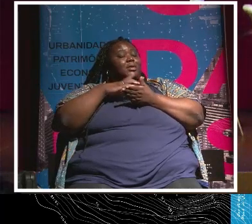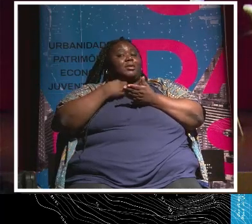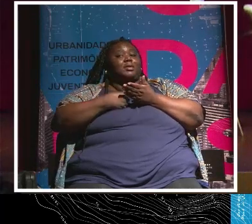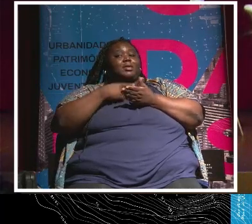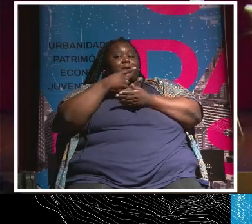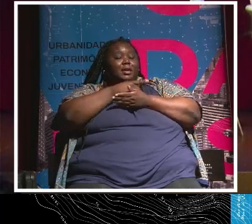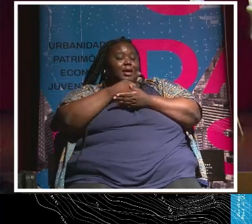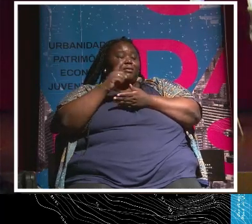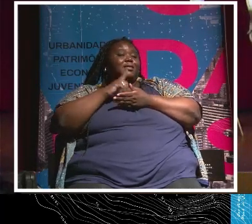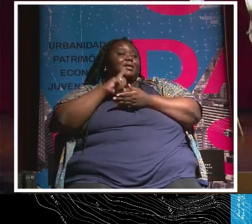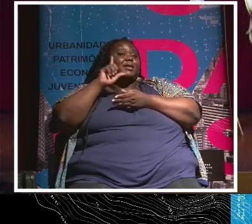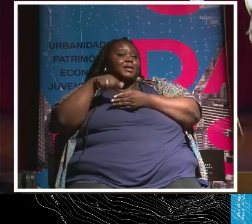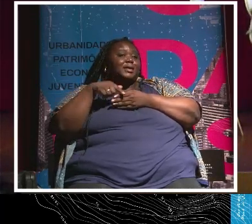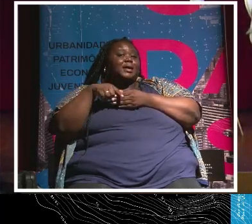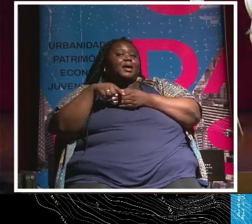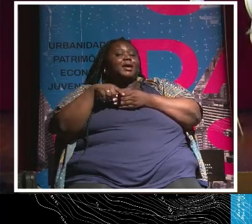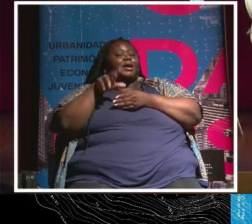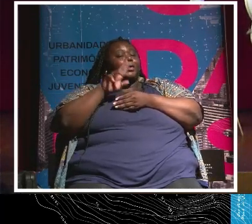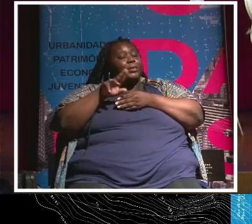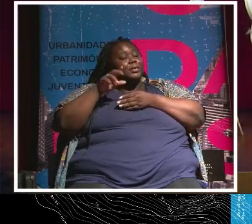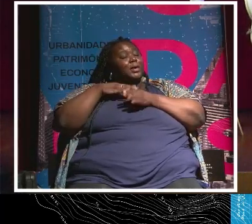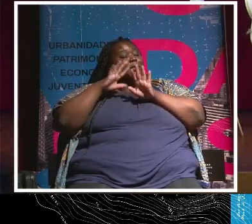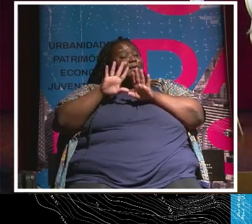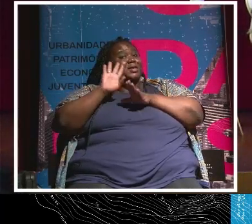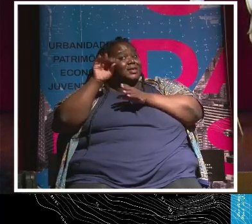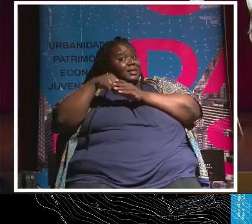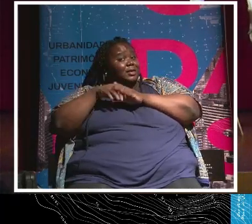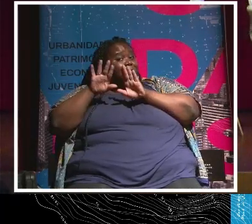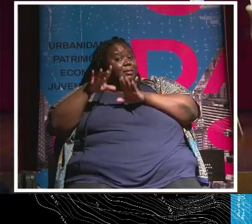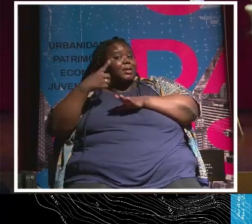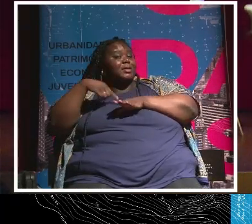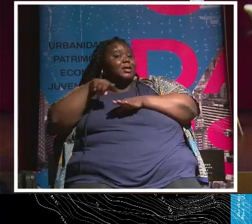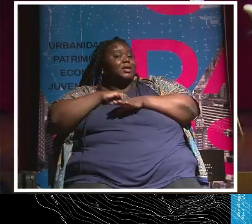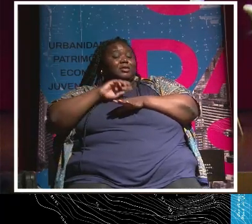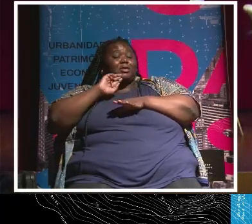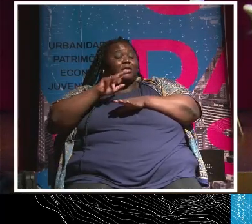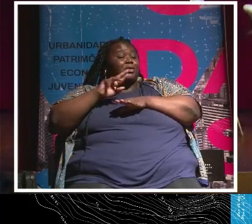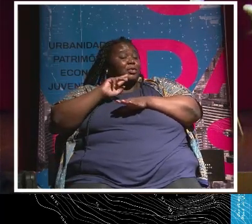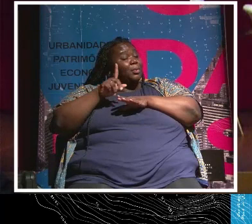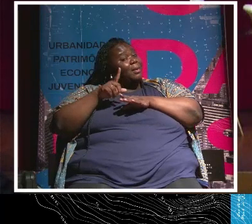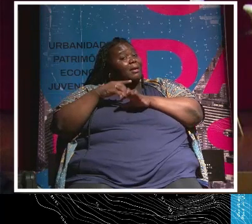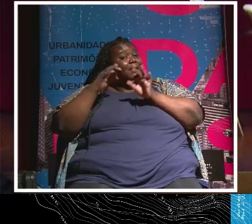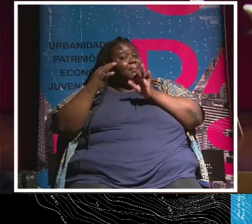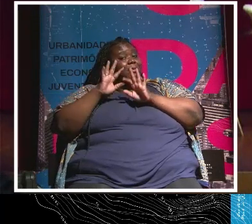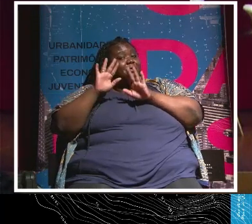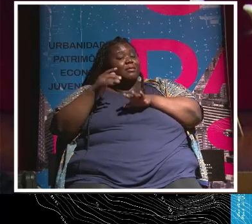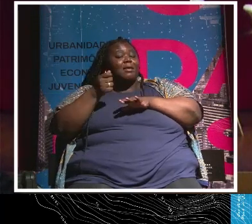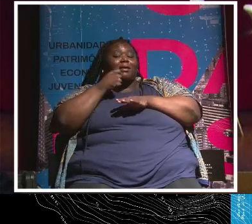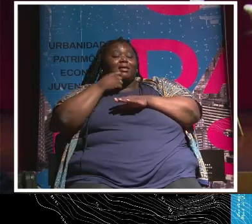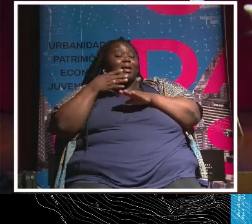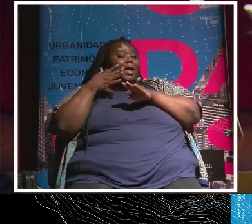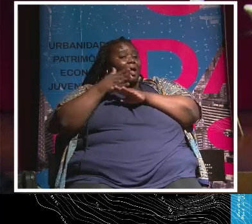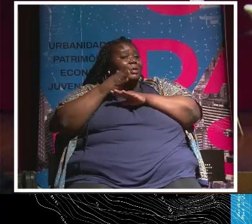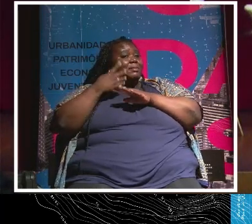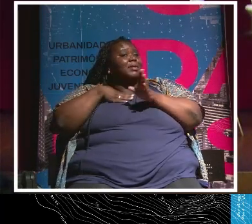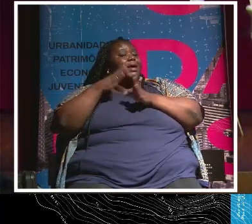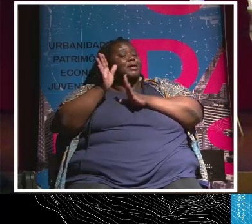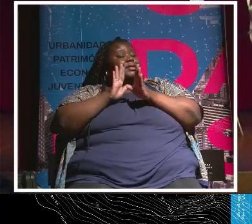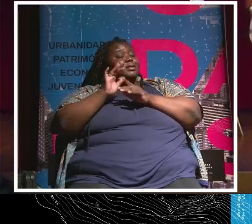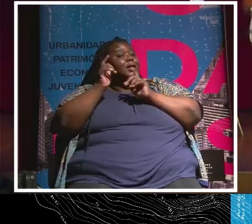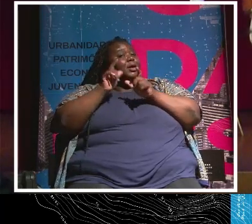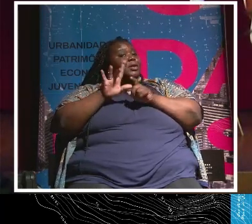existe uma burocracia ideal de Weber lá da academia, mas que a nossa burocracia ela não é nada ideal e que ainda nos impede de acessar vários lugares.